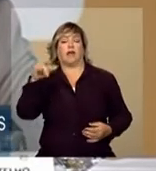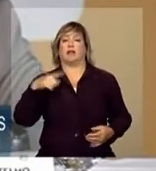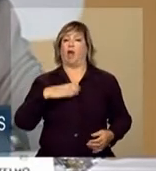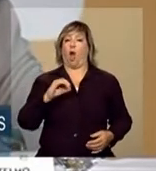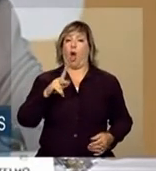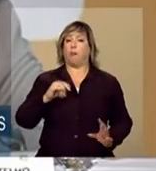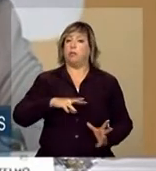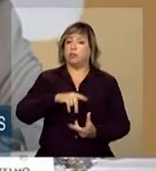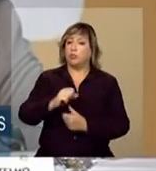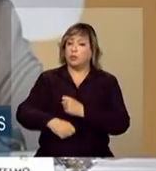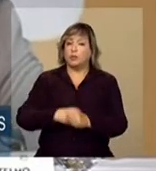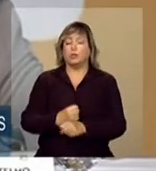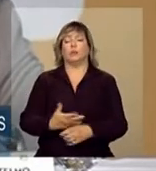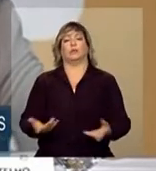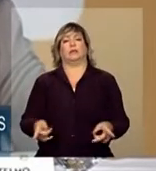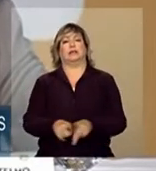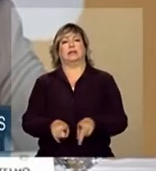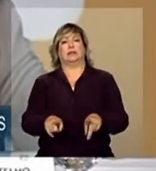do Mundo e